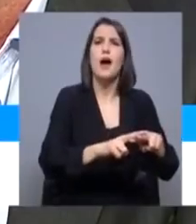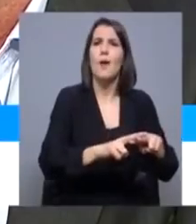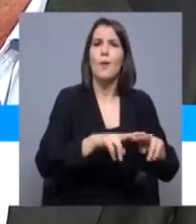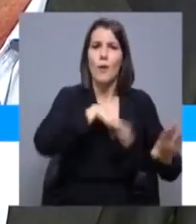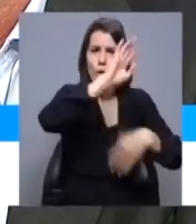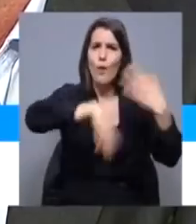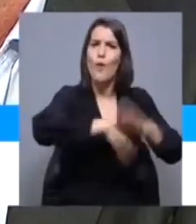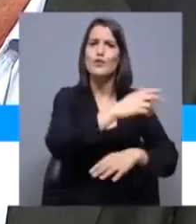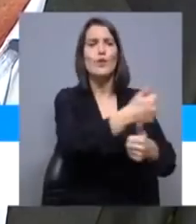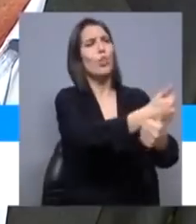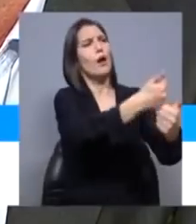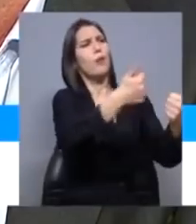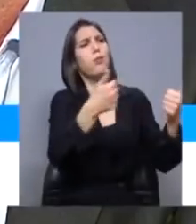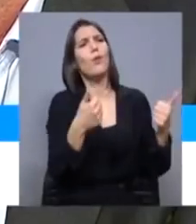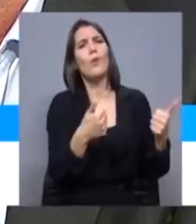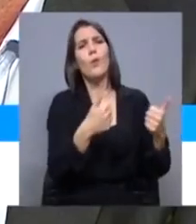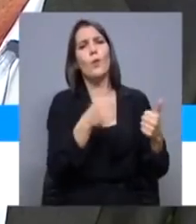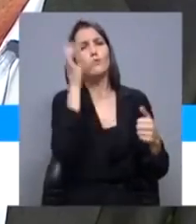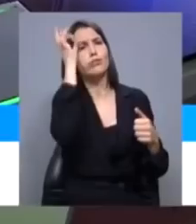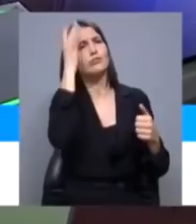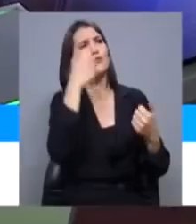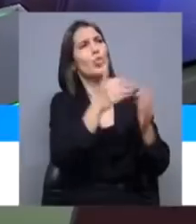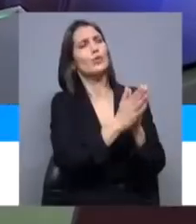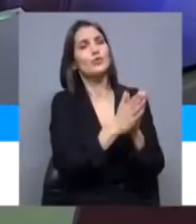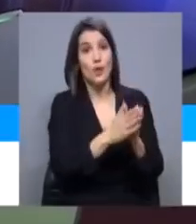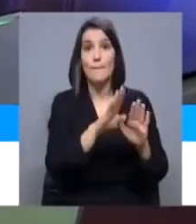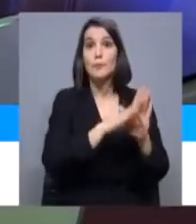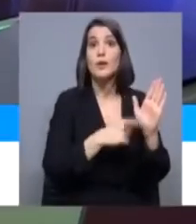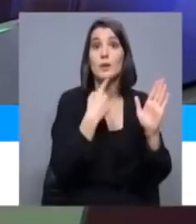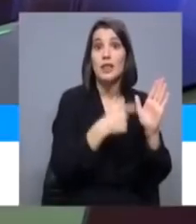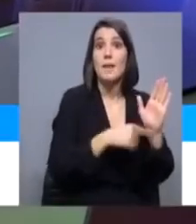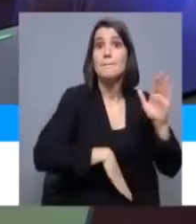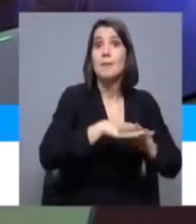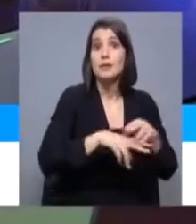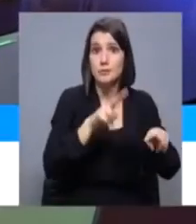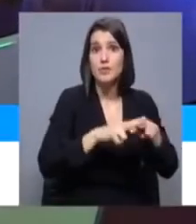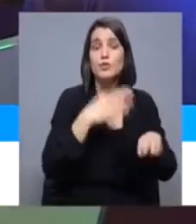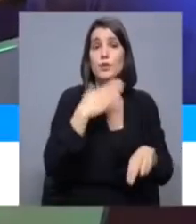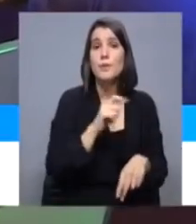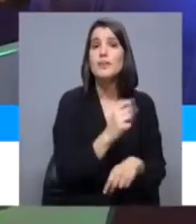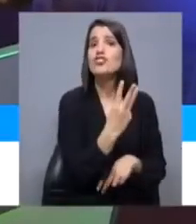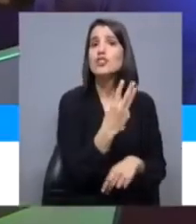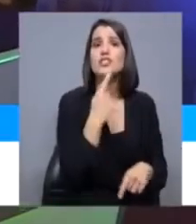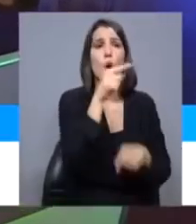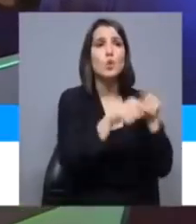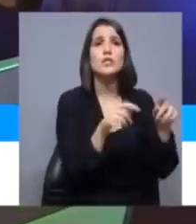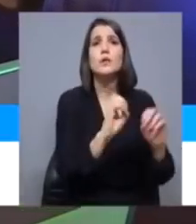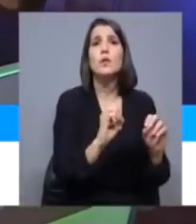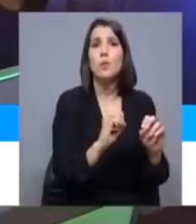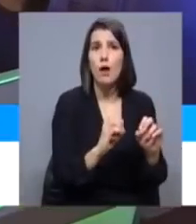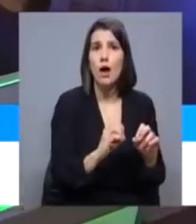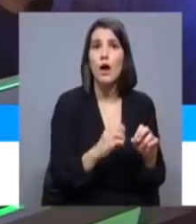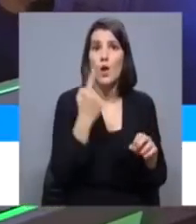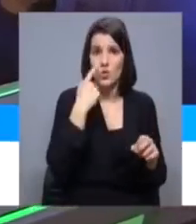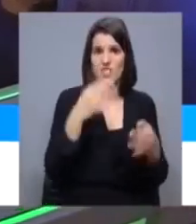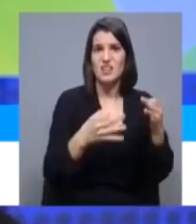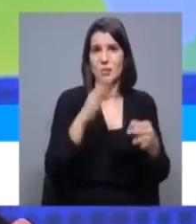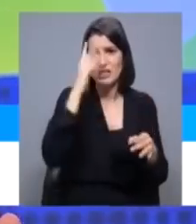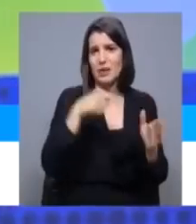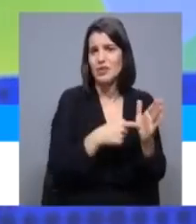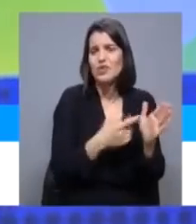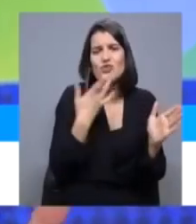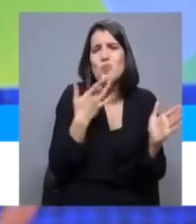está bandalheiras analisada a poeira e tanta o programa dizia assim máximo prisão preventiva de 3 meses a introdução quem conhece eu